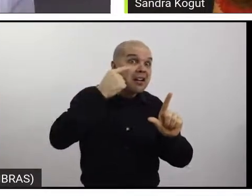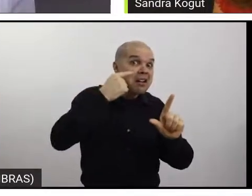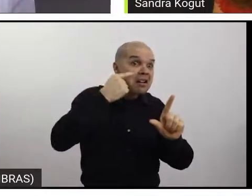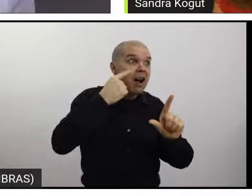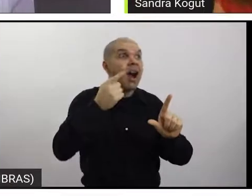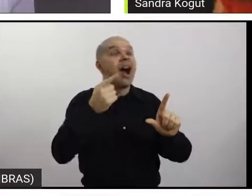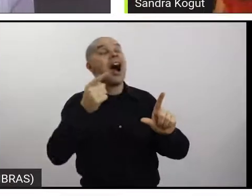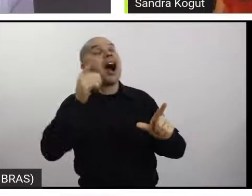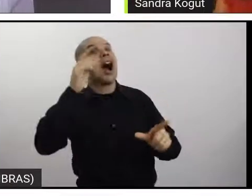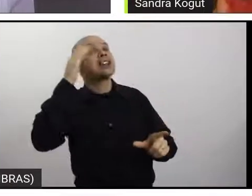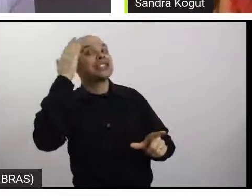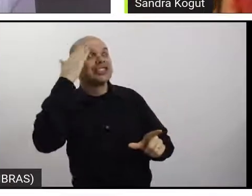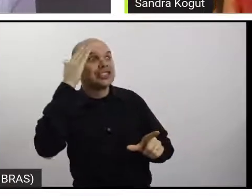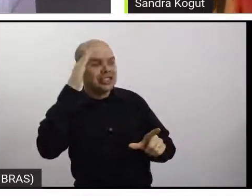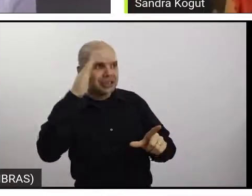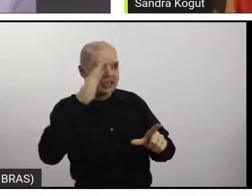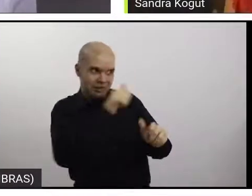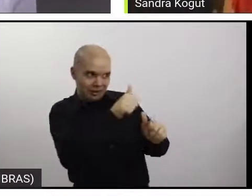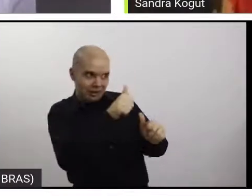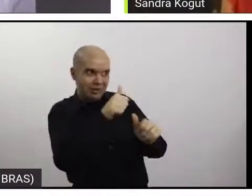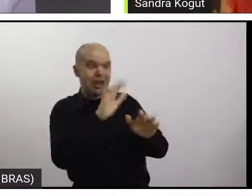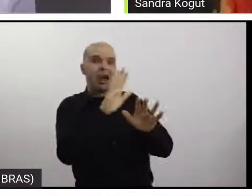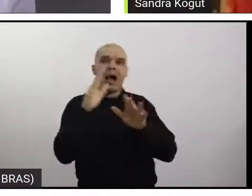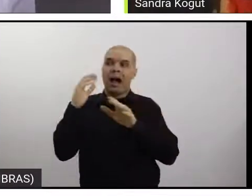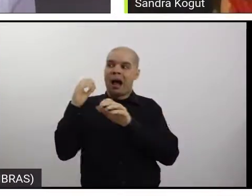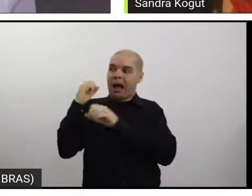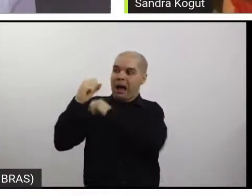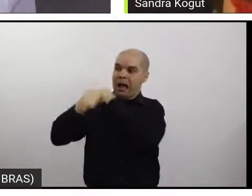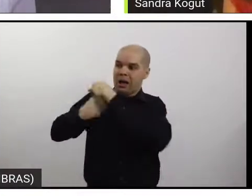gente pensou na cronologia, tá, assim,